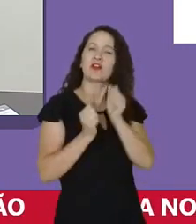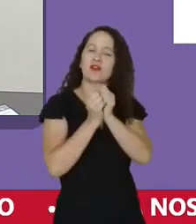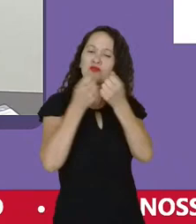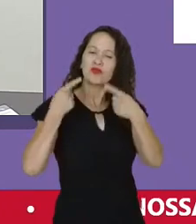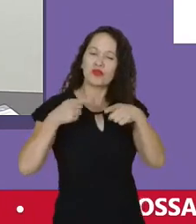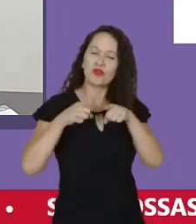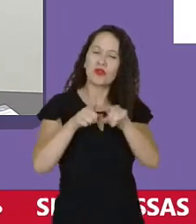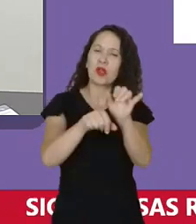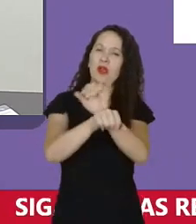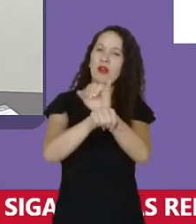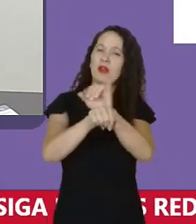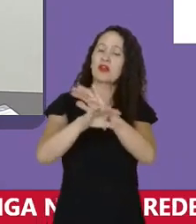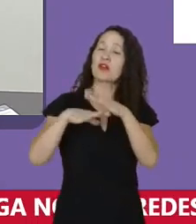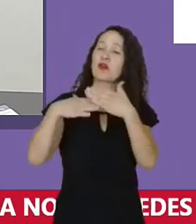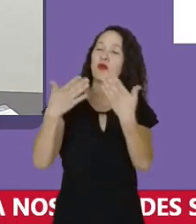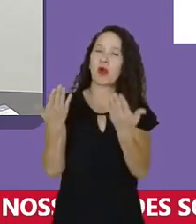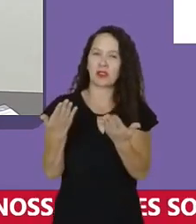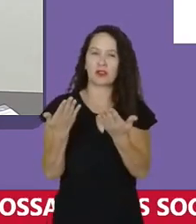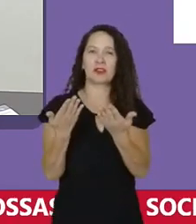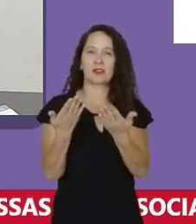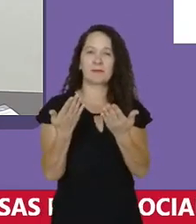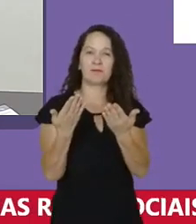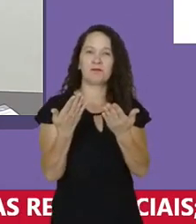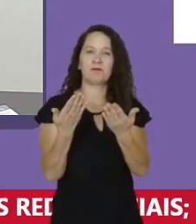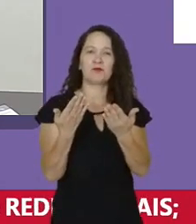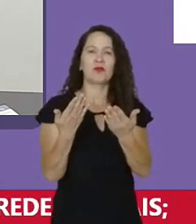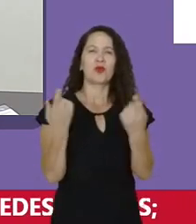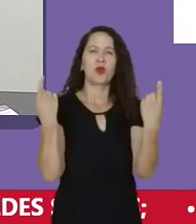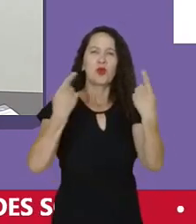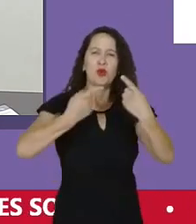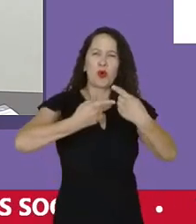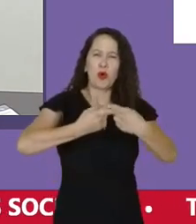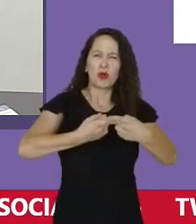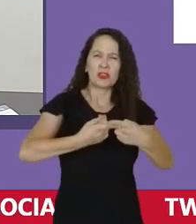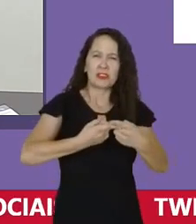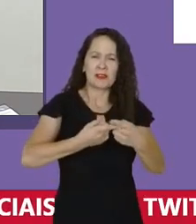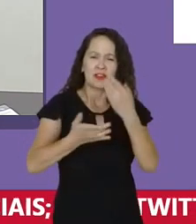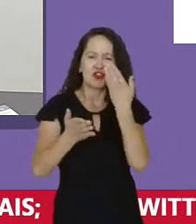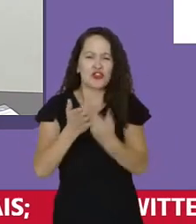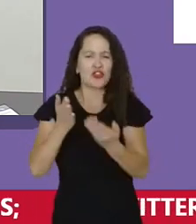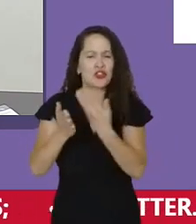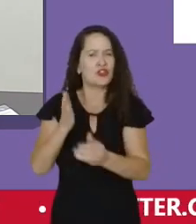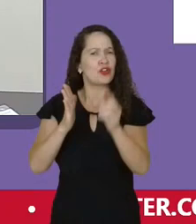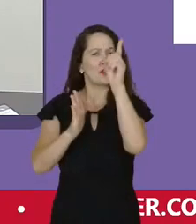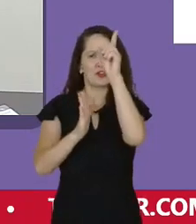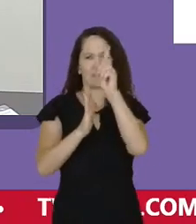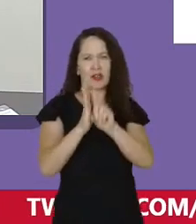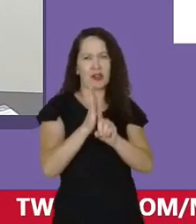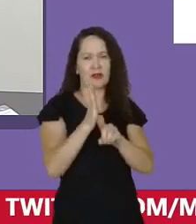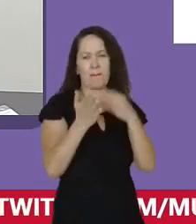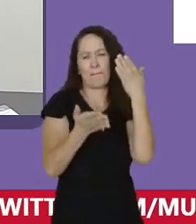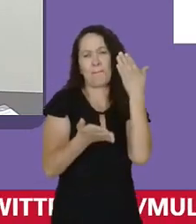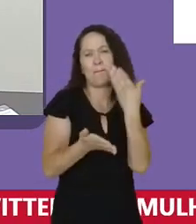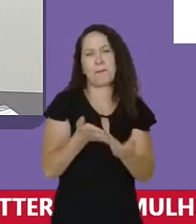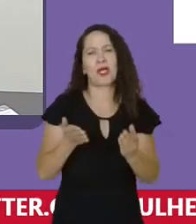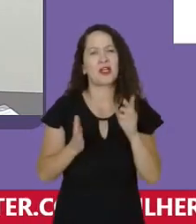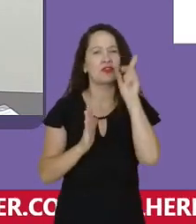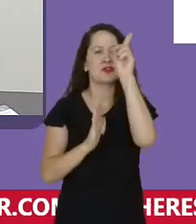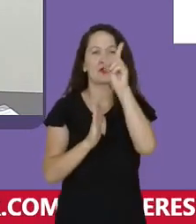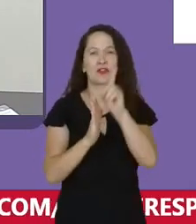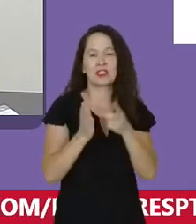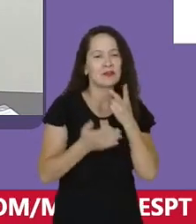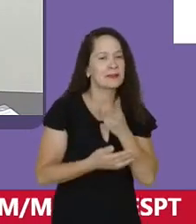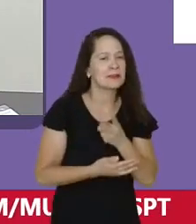juntas as estratégias para enfrentar toda essa onda de retrocesso, toda essa onda de perdas de direitos,